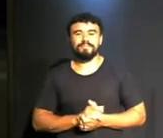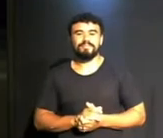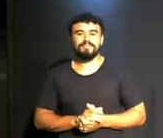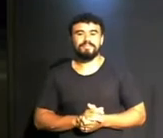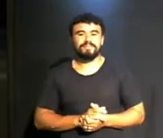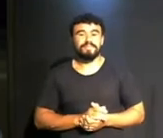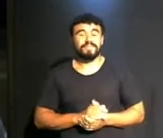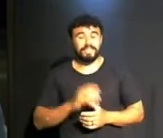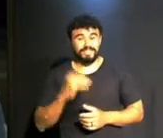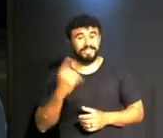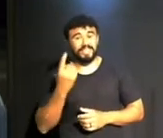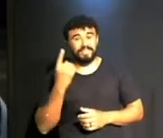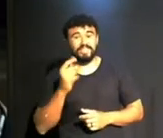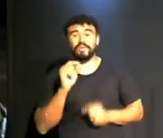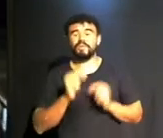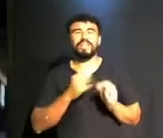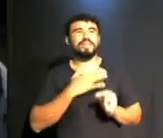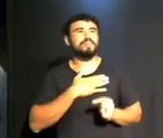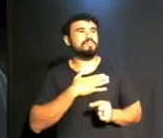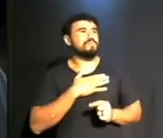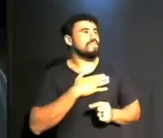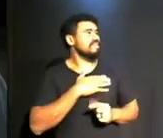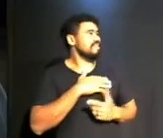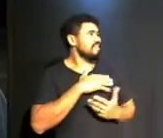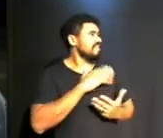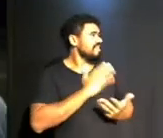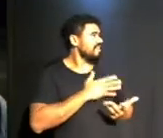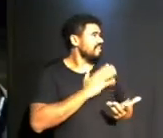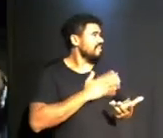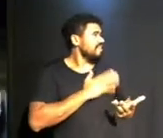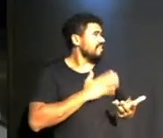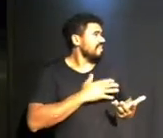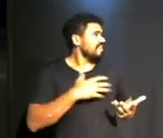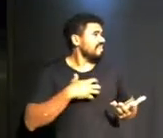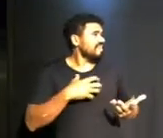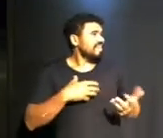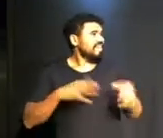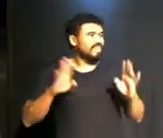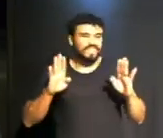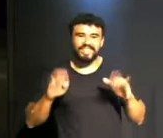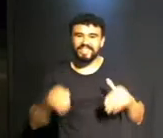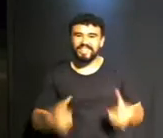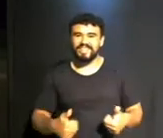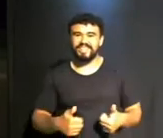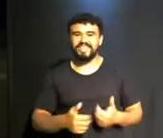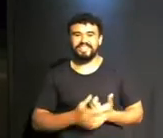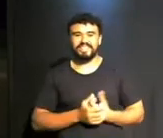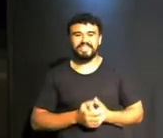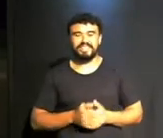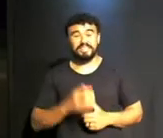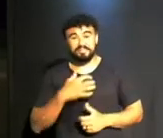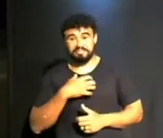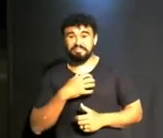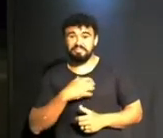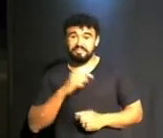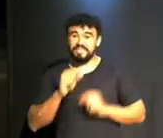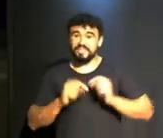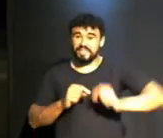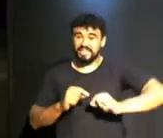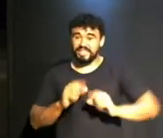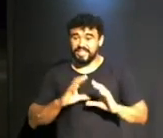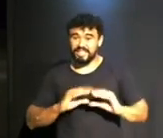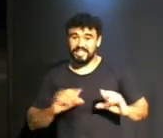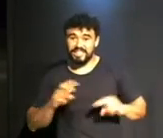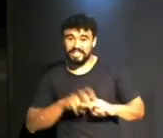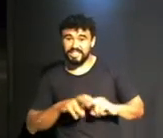possível o salmista diz refrigera minha alma deitar-me faz em verdes pastos você vai sentir os verdes pastos com essas